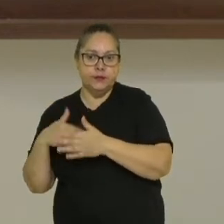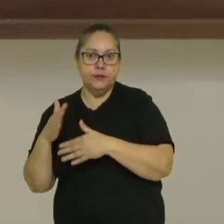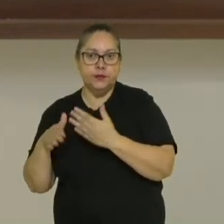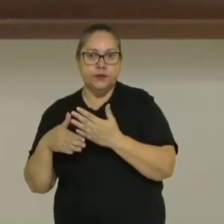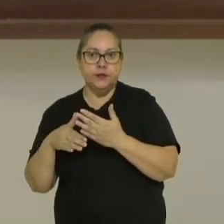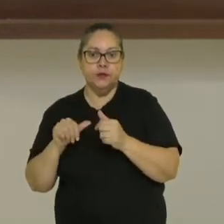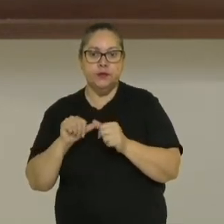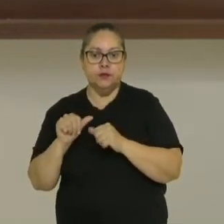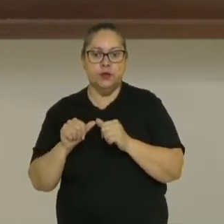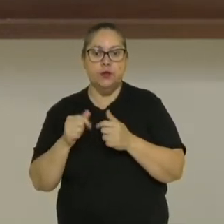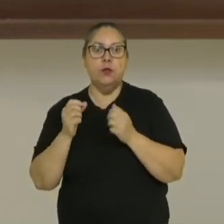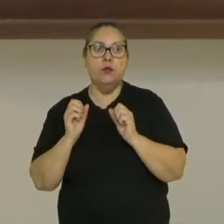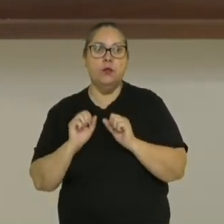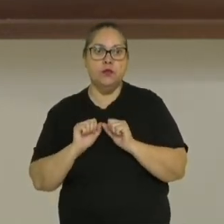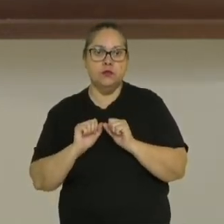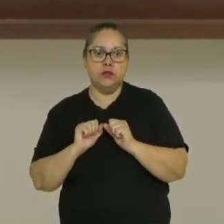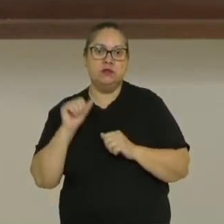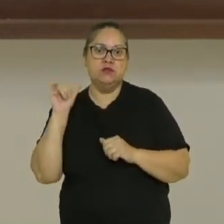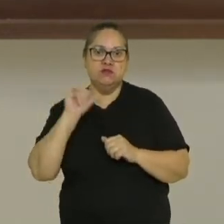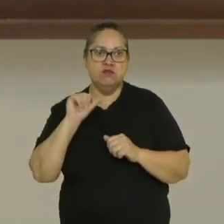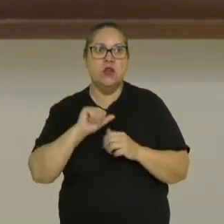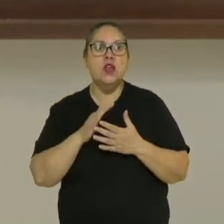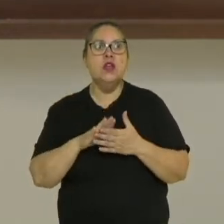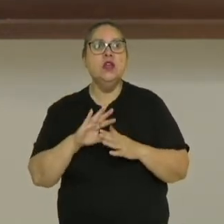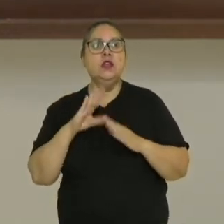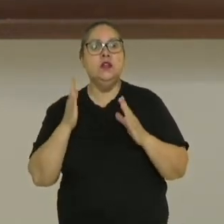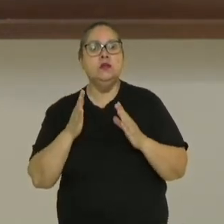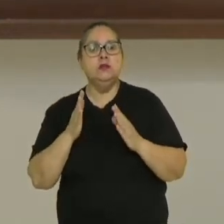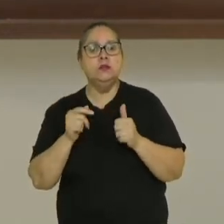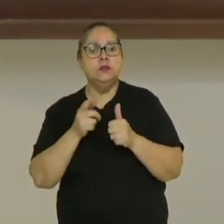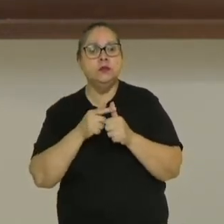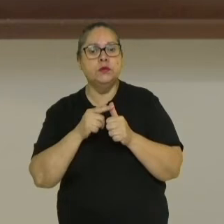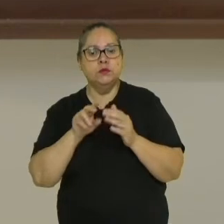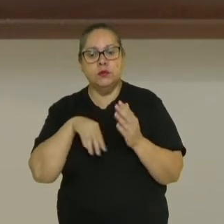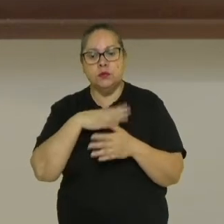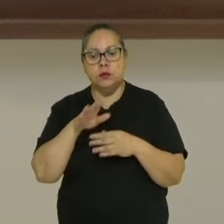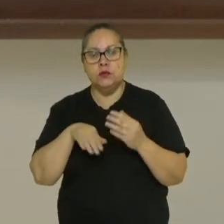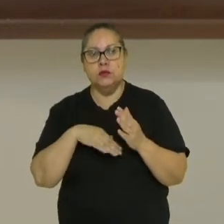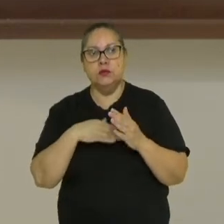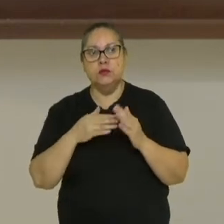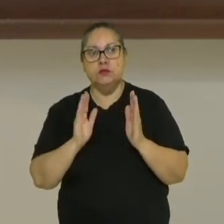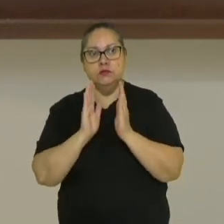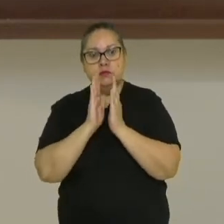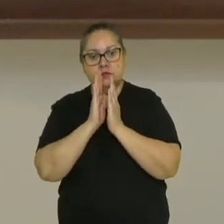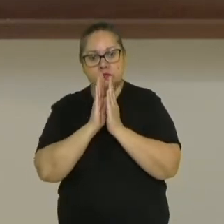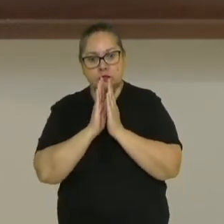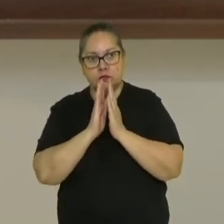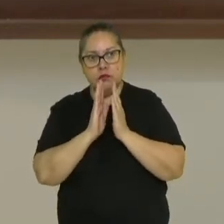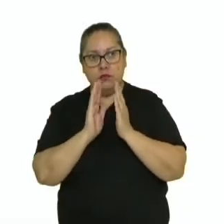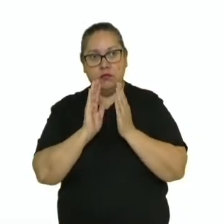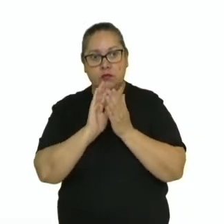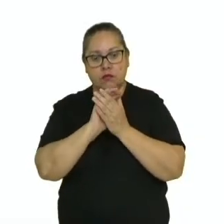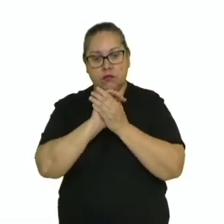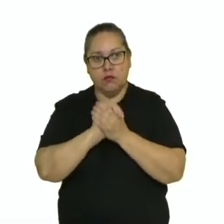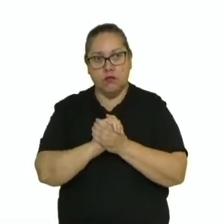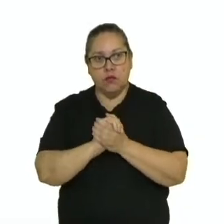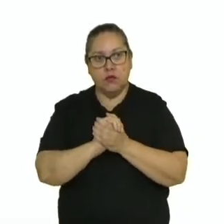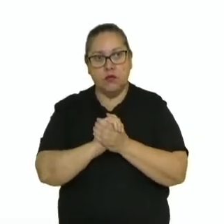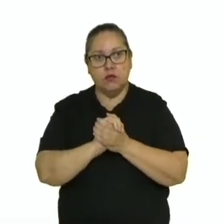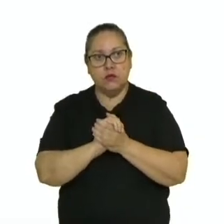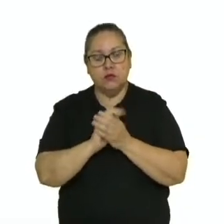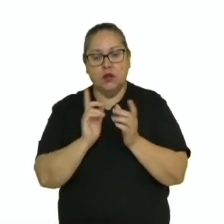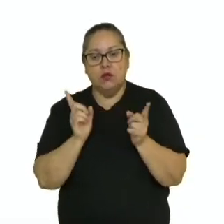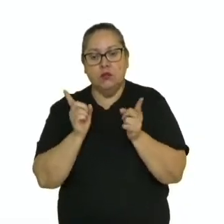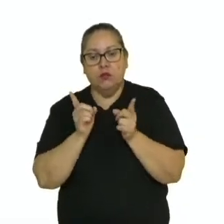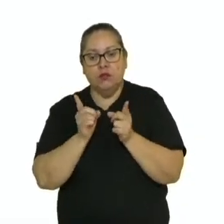e muitas vezes elas podem ser ruins. Então, depois desse preparo, a célula vai passar por um processo que a gente chama de